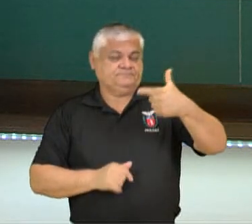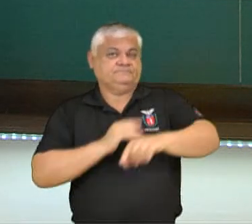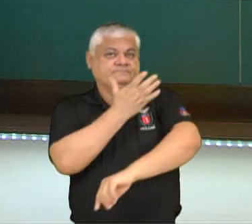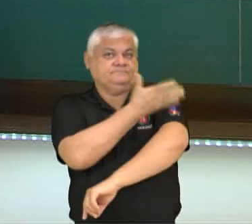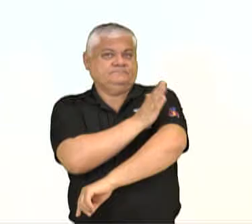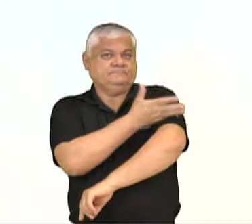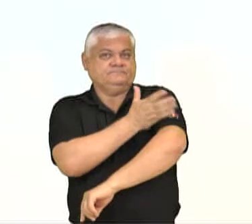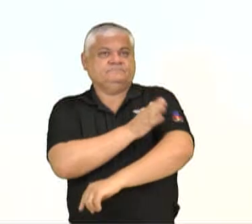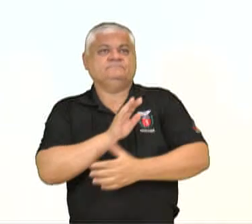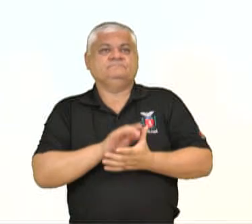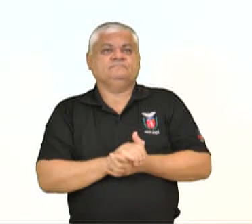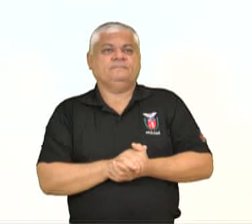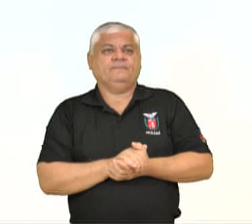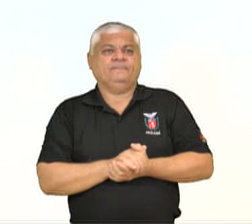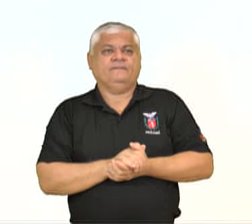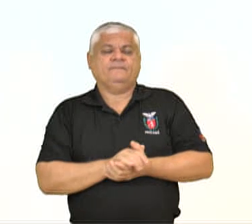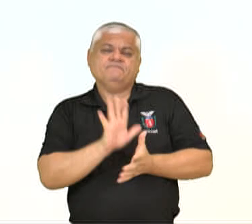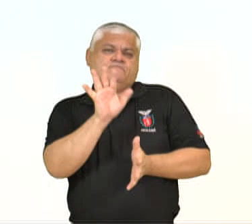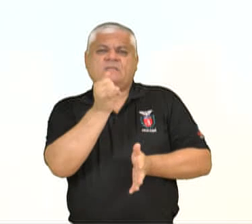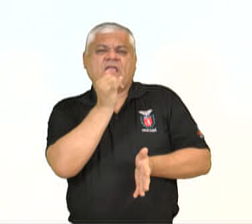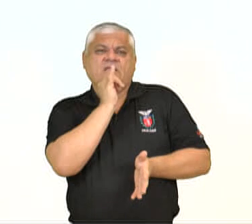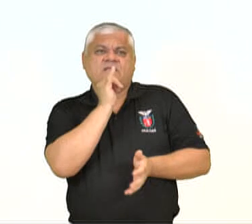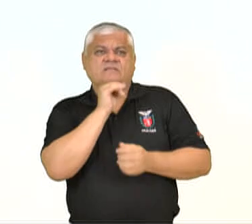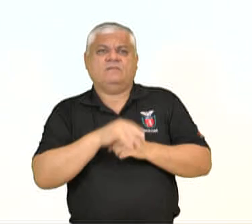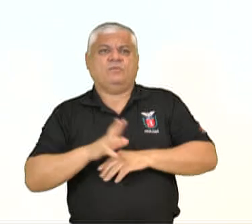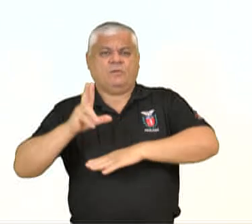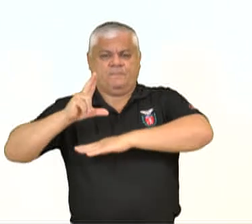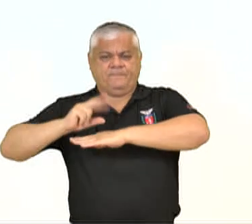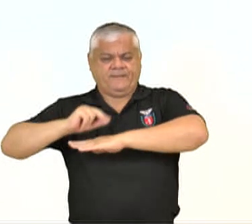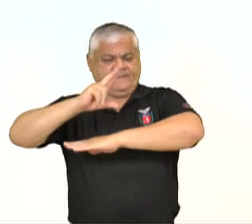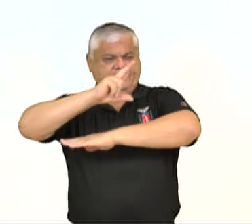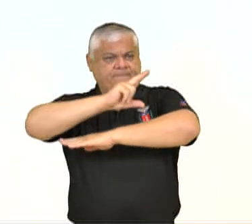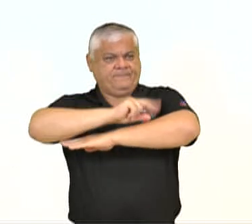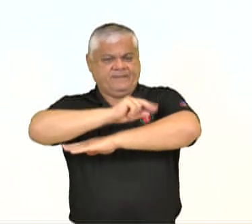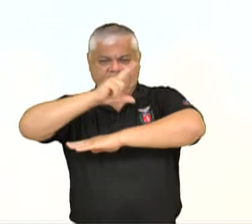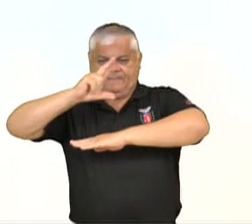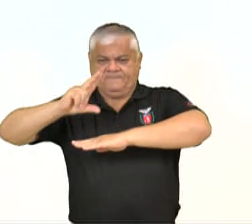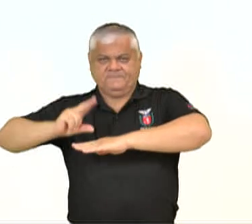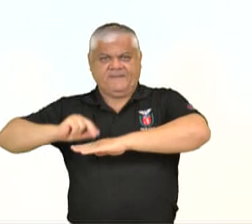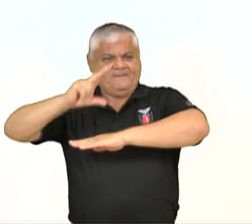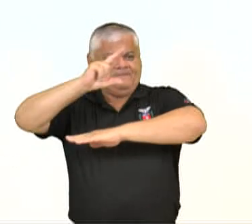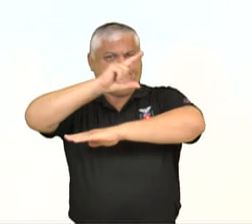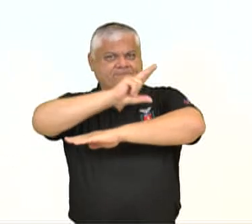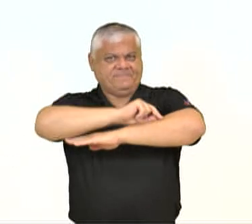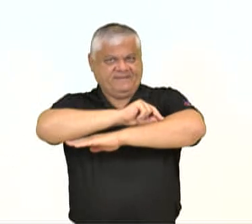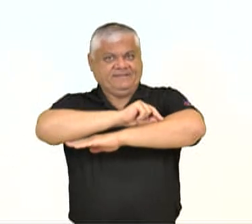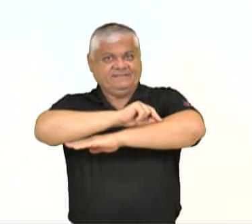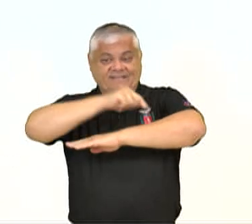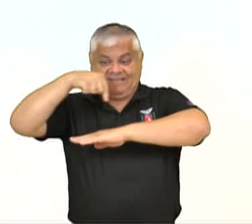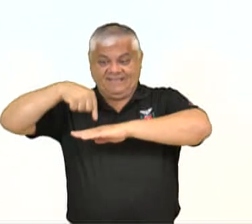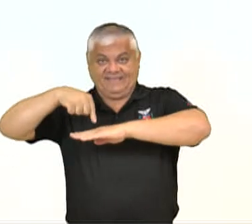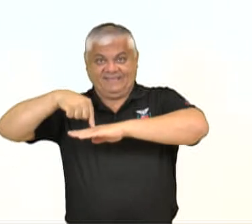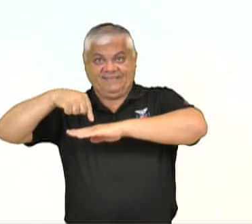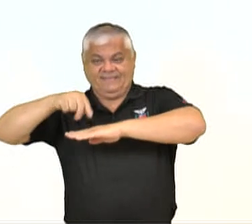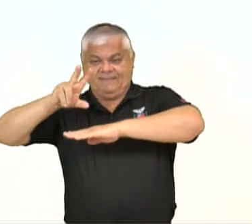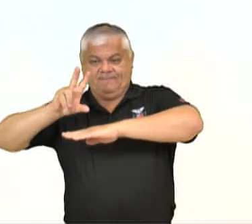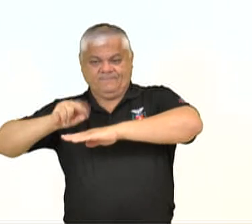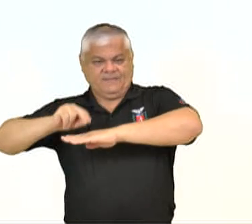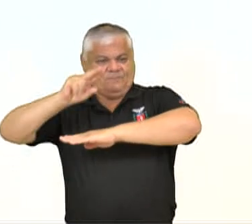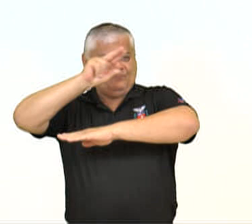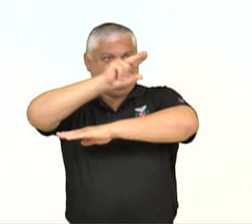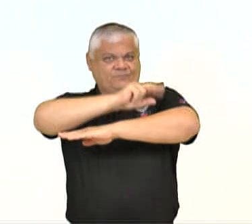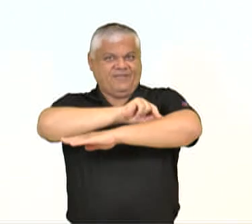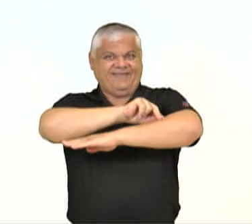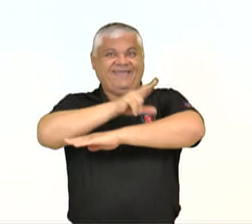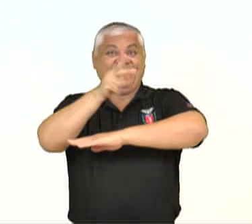pouquinho. Suponha que um grilo, ao saltar do solo, tem a sua posição no espaço descrita em